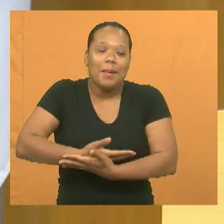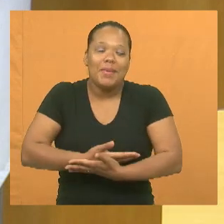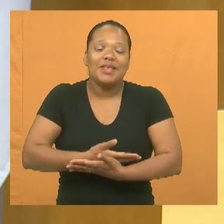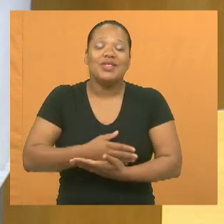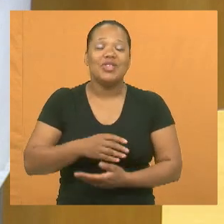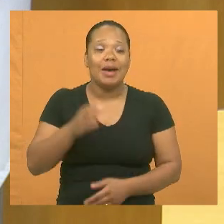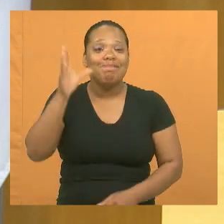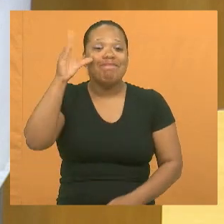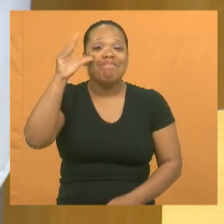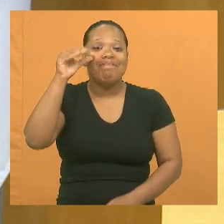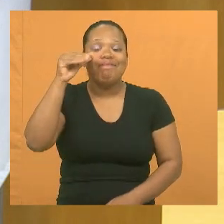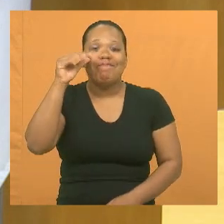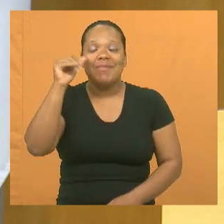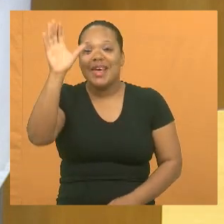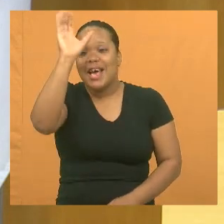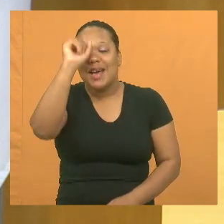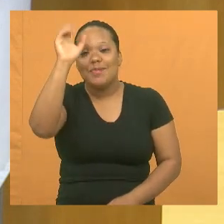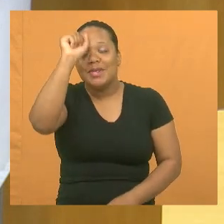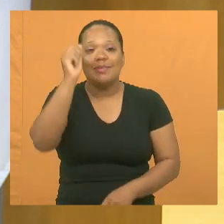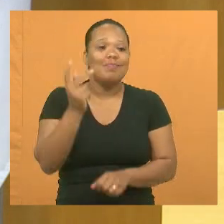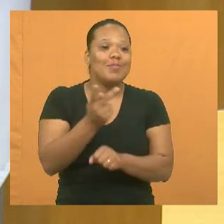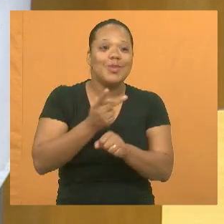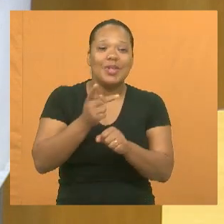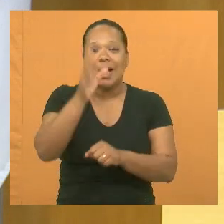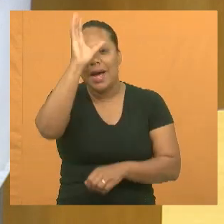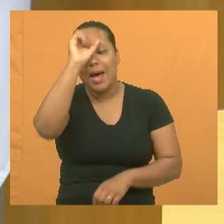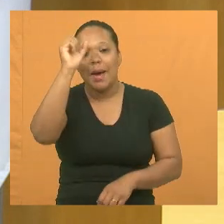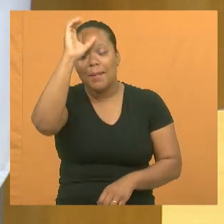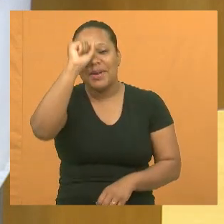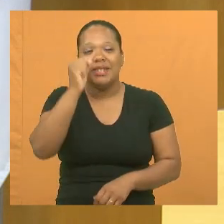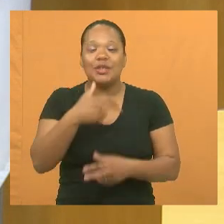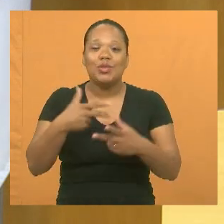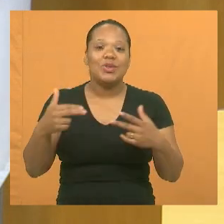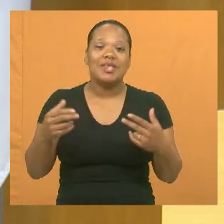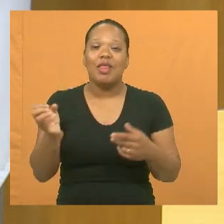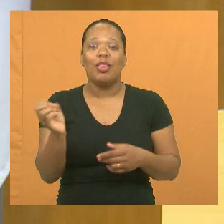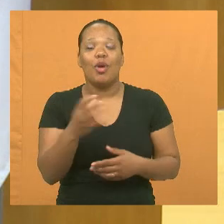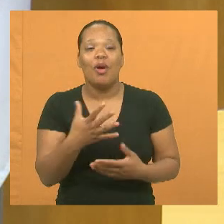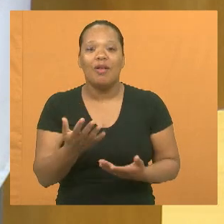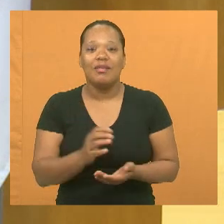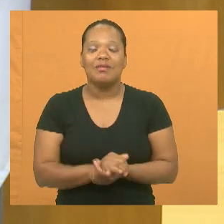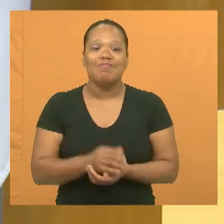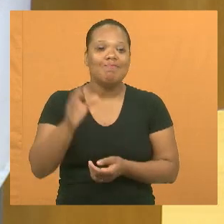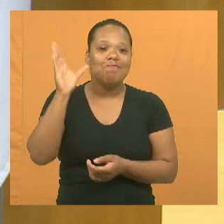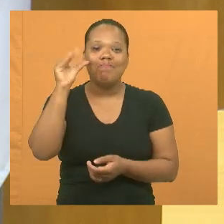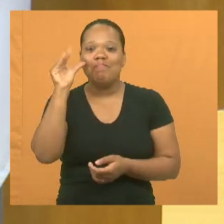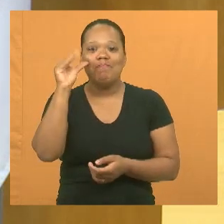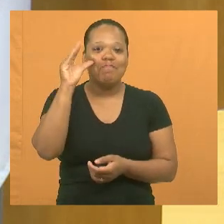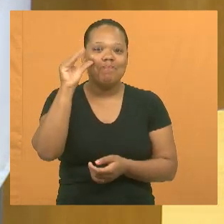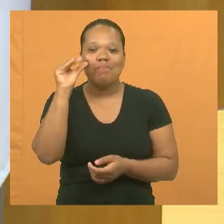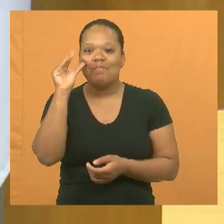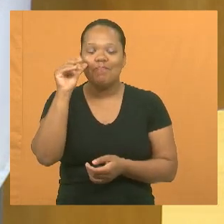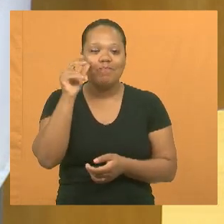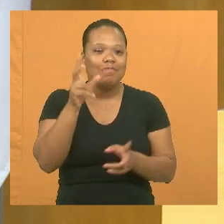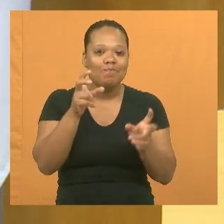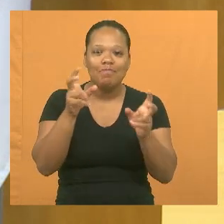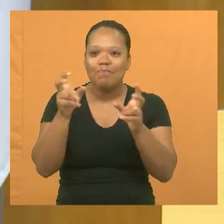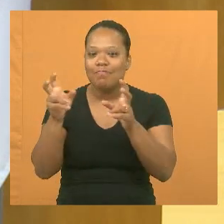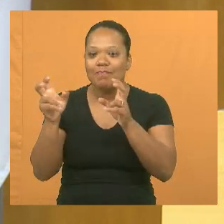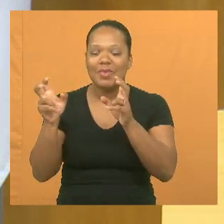E a gente já nasce procurando aprender alguma coisa, já nasce procurando